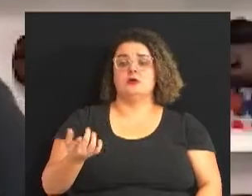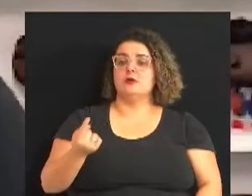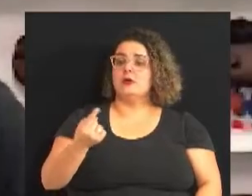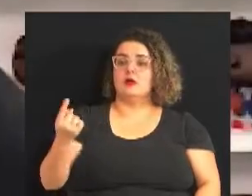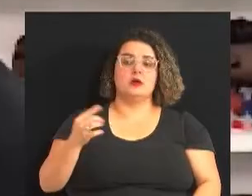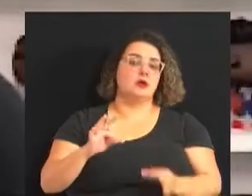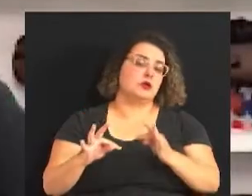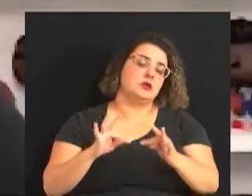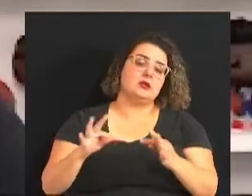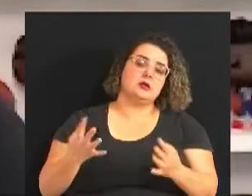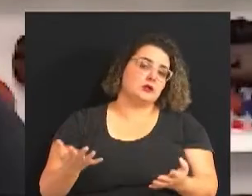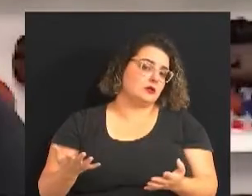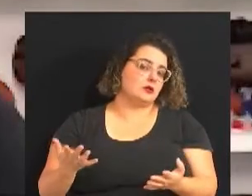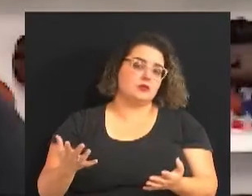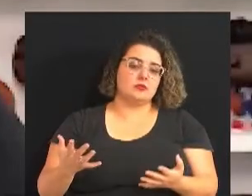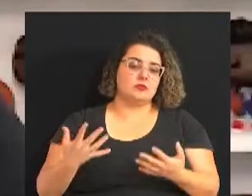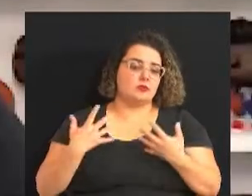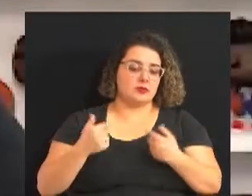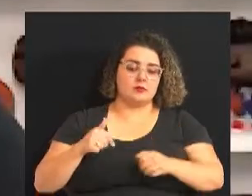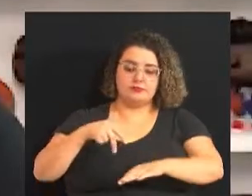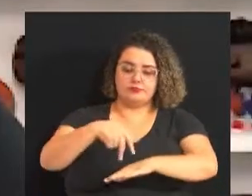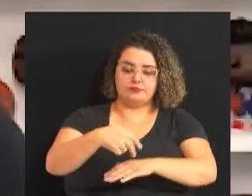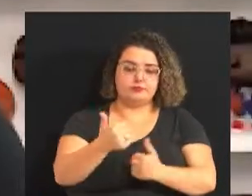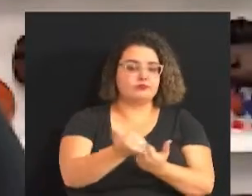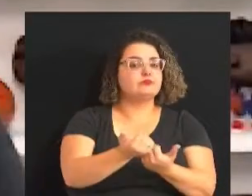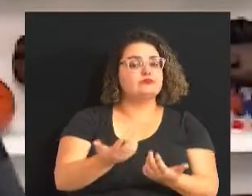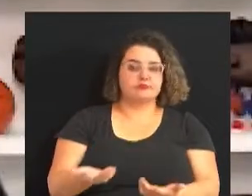cada cara que for assumir a posição ali vai ter as